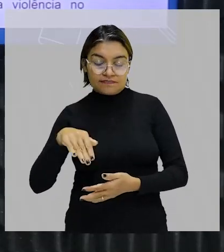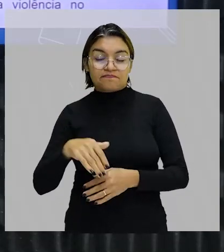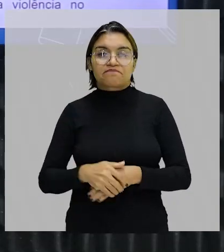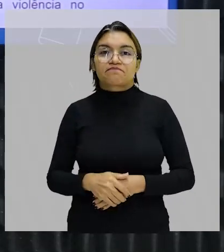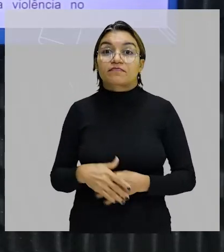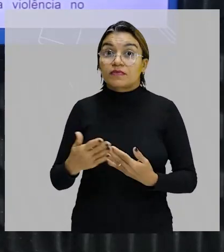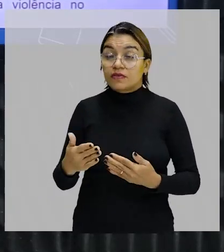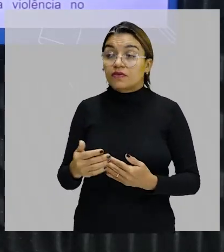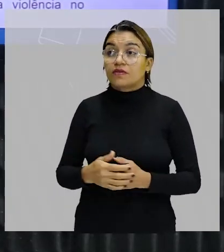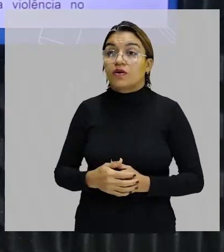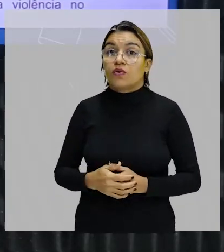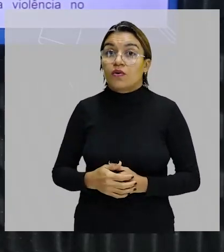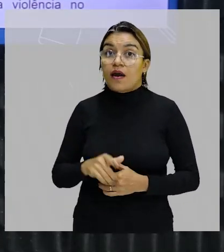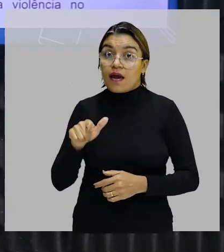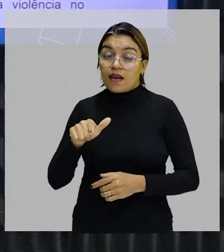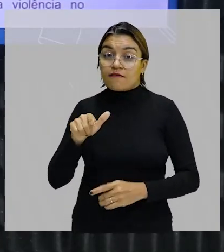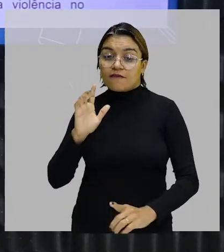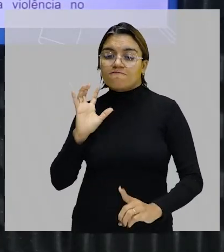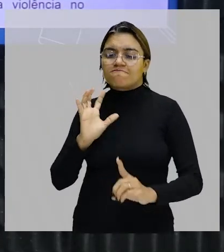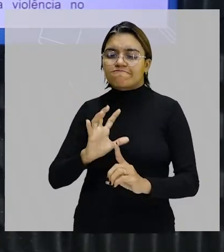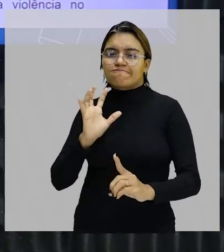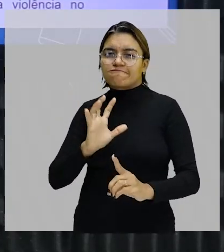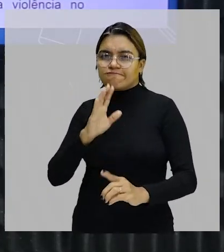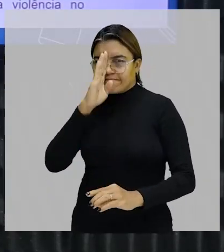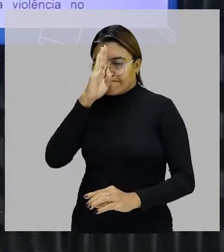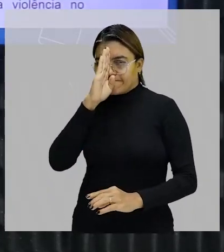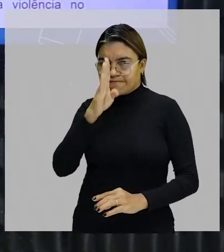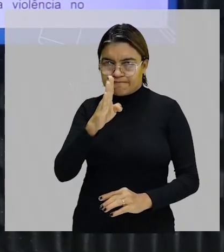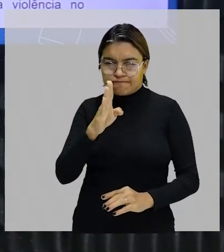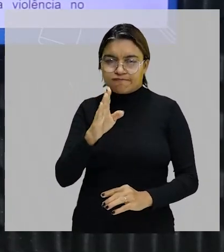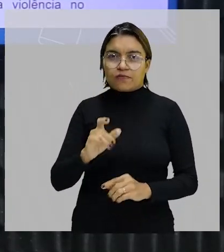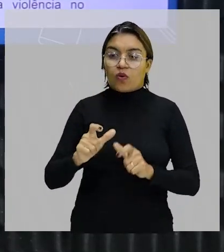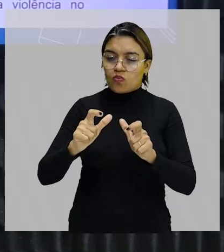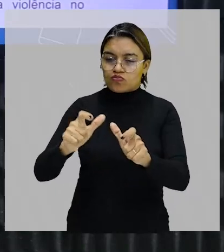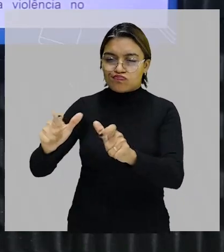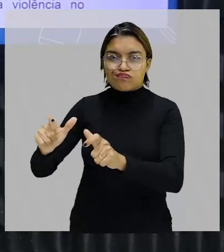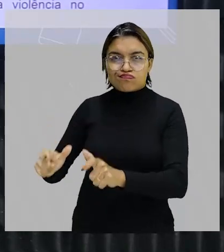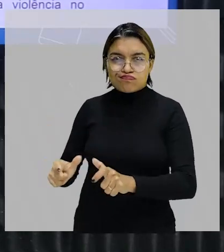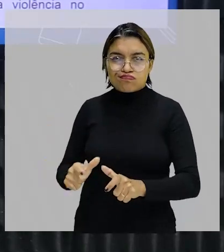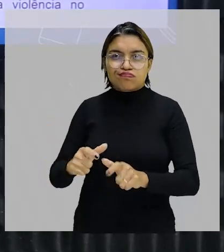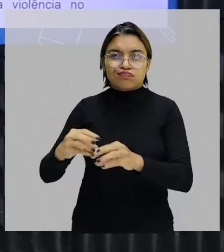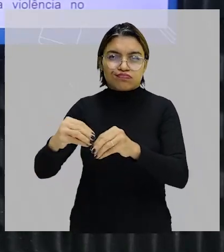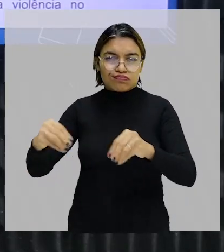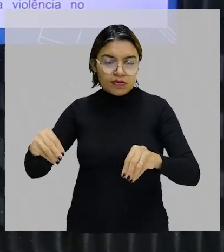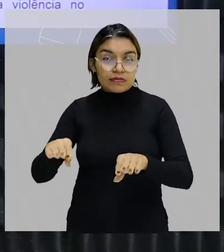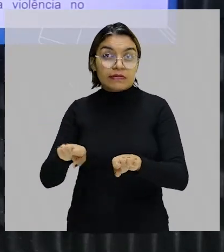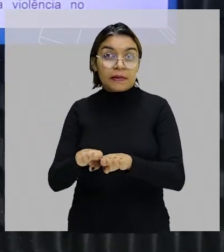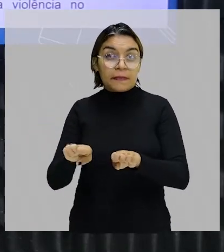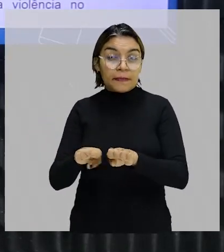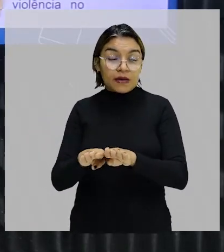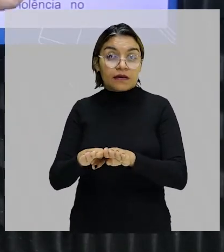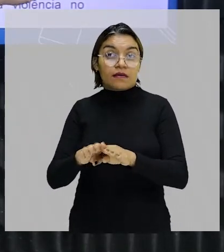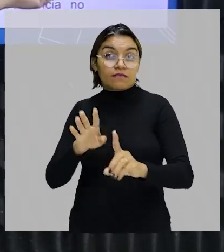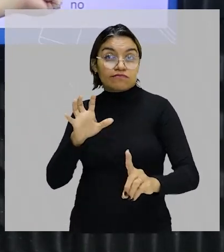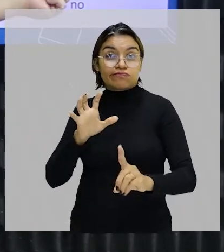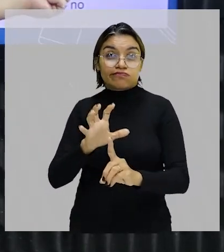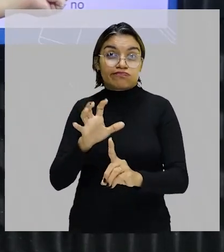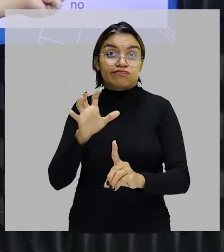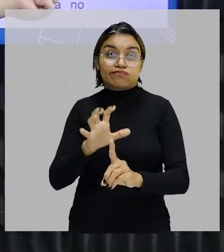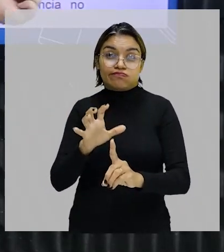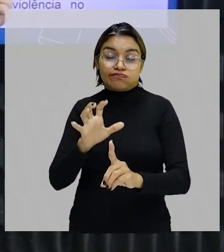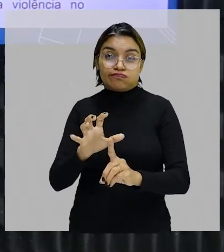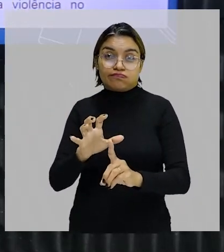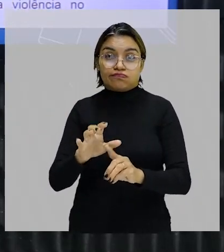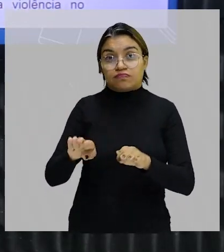a grilagem ela vai contribuir diretamente para a concentração fundiária e ela vai contribuir para o aumento